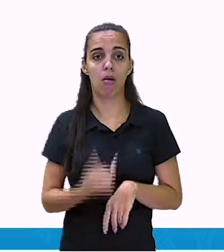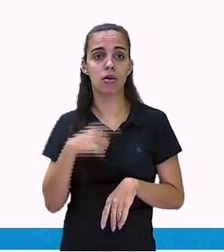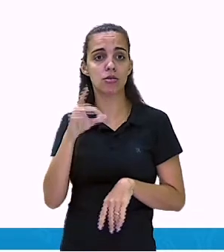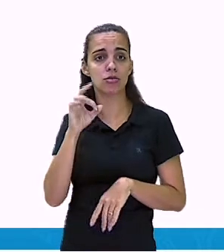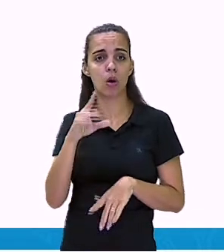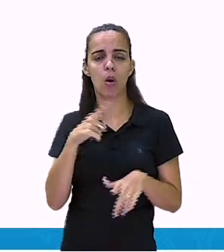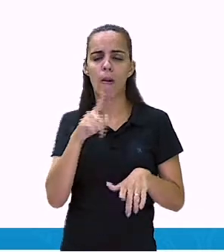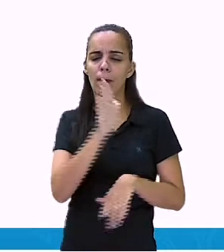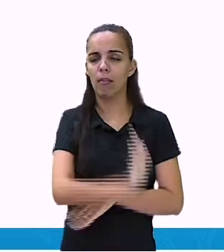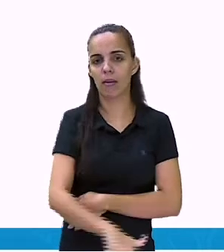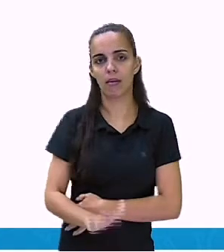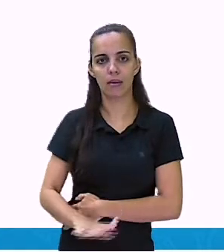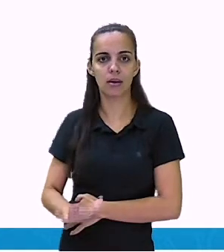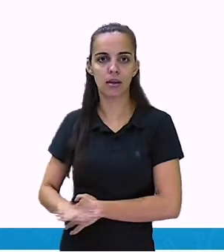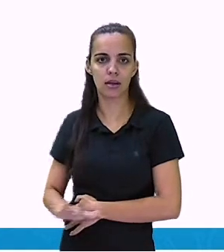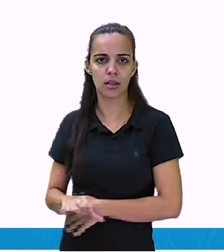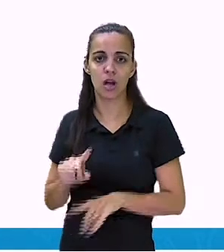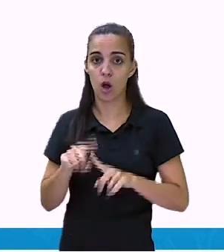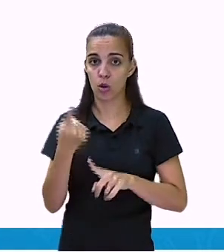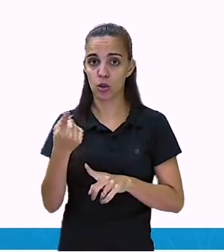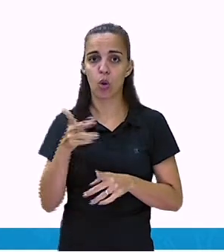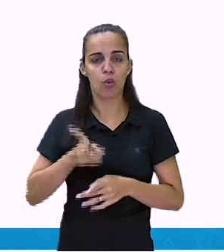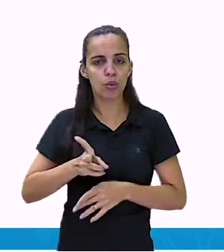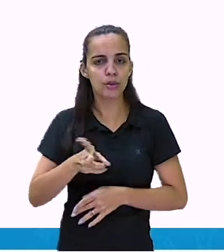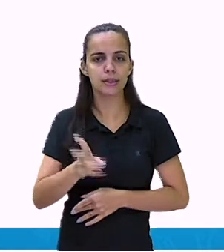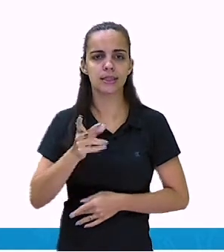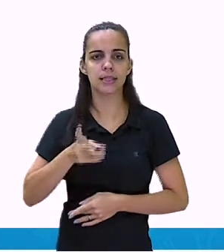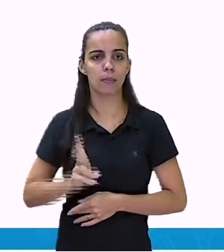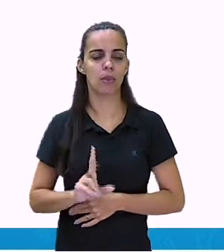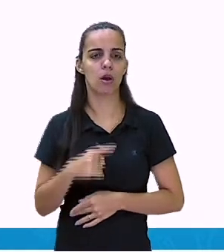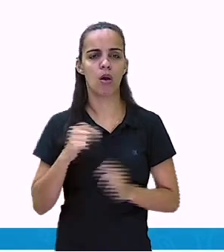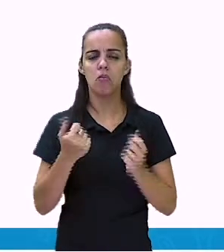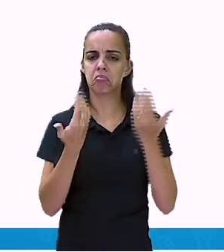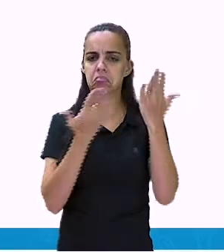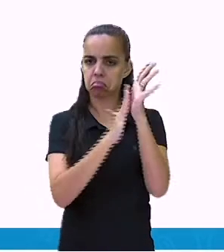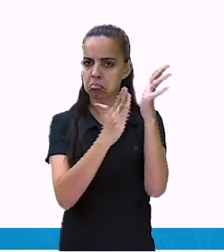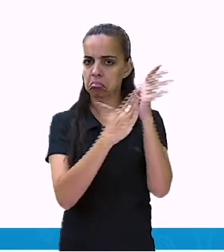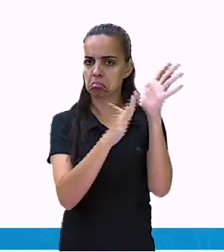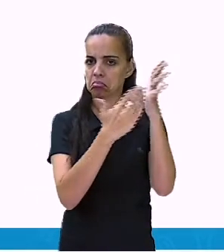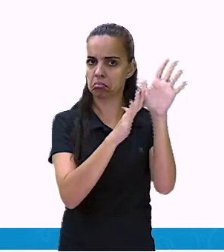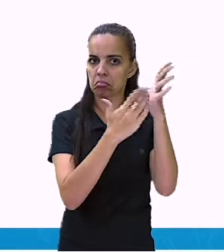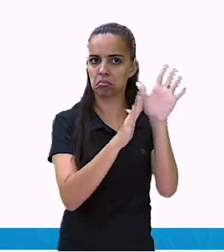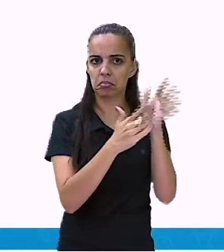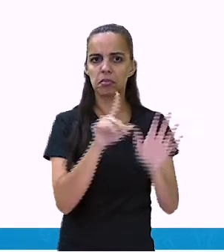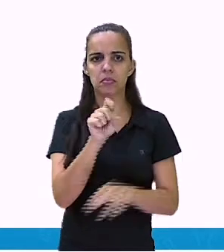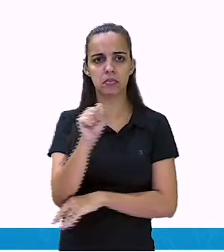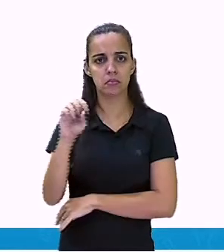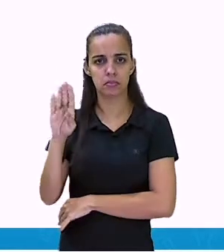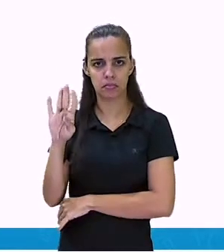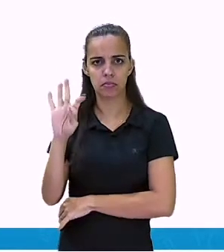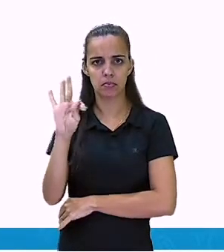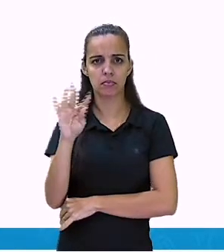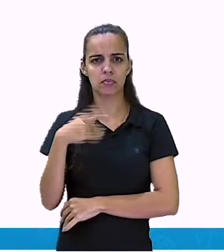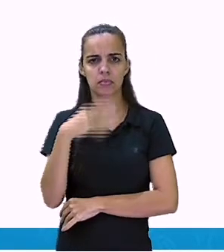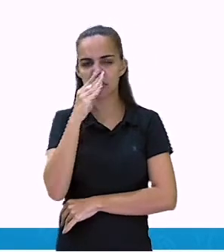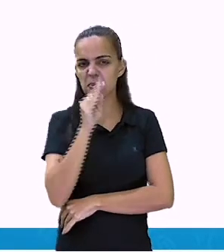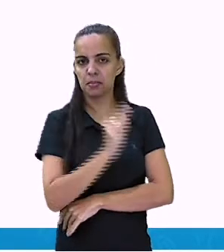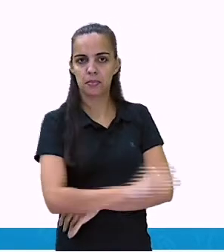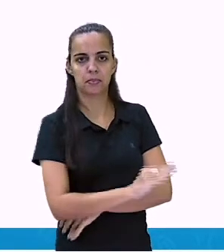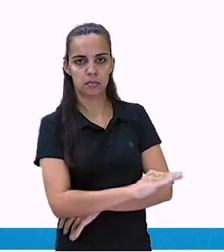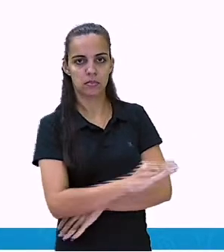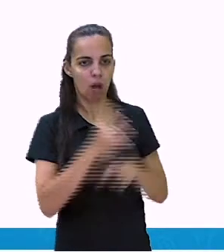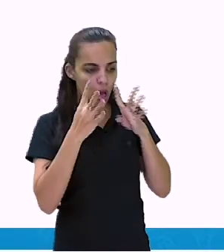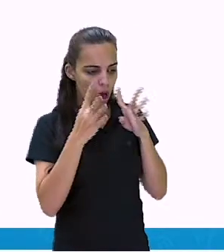infantil. Ou seja, continua sendo sempre louvável o SBT